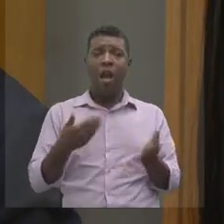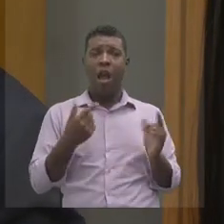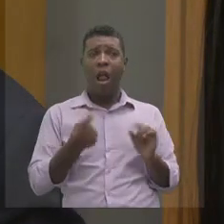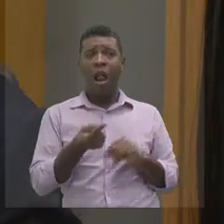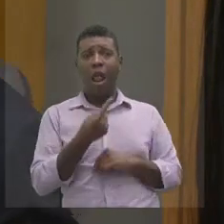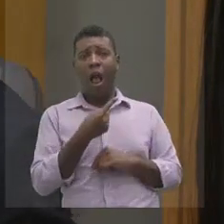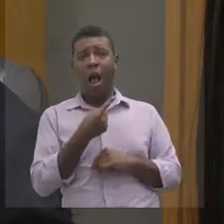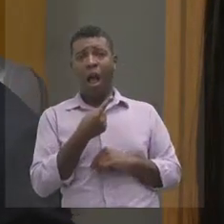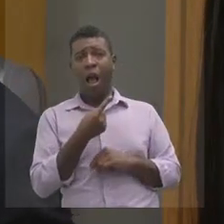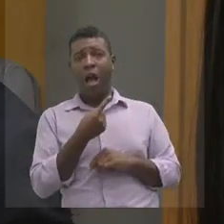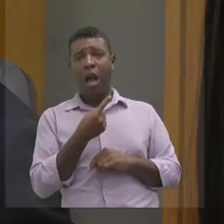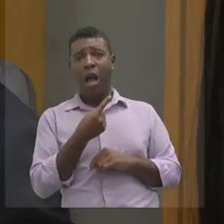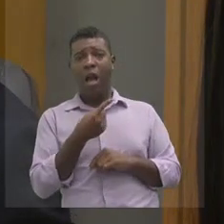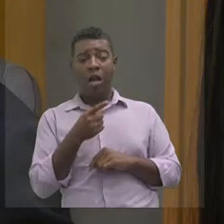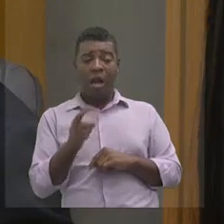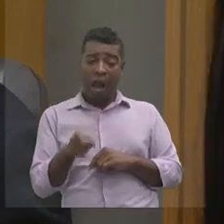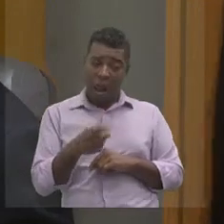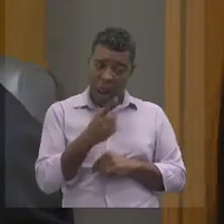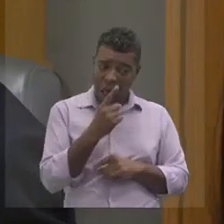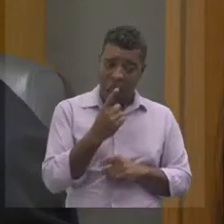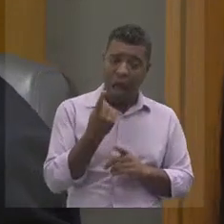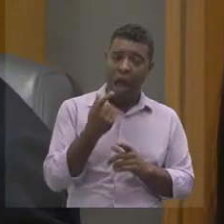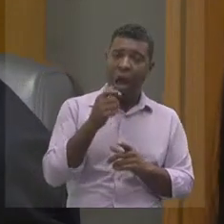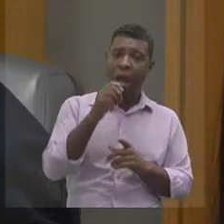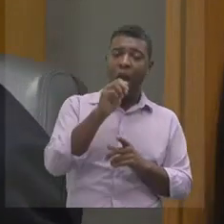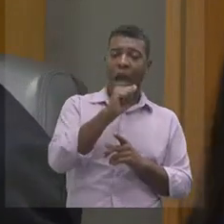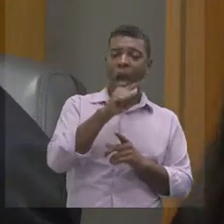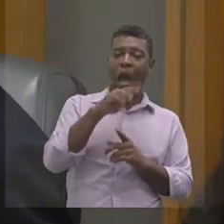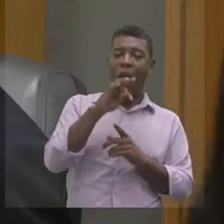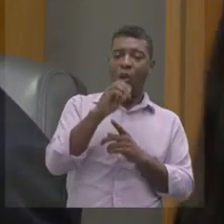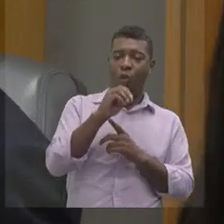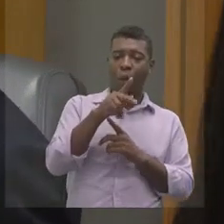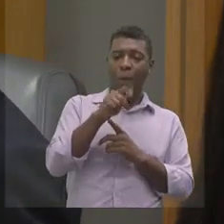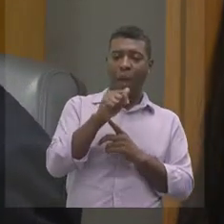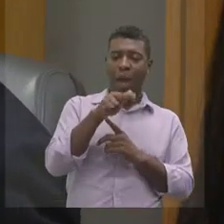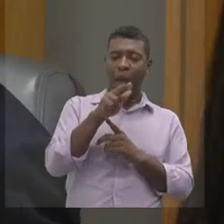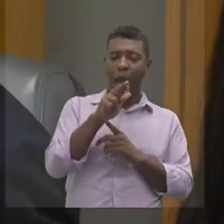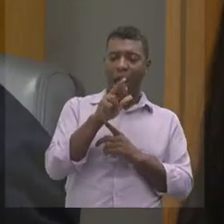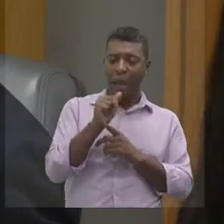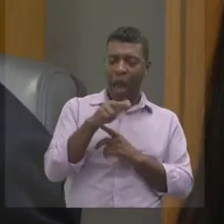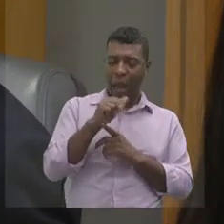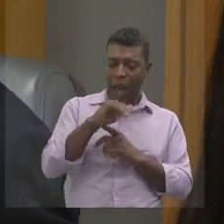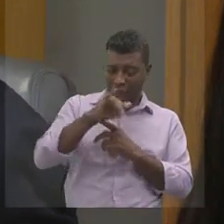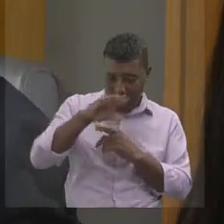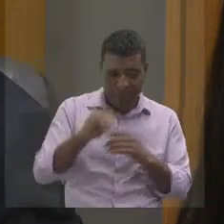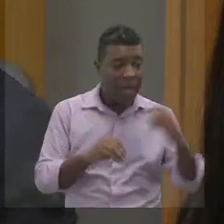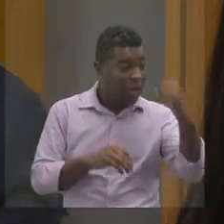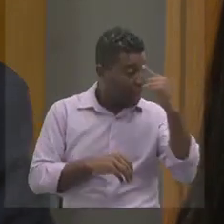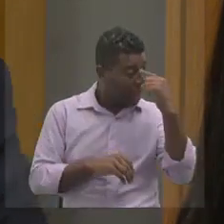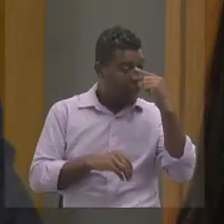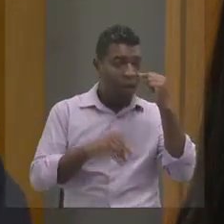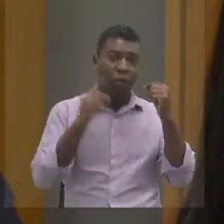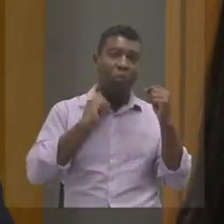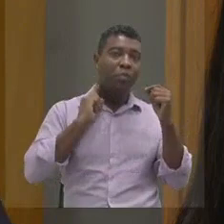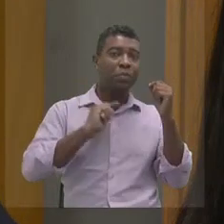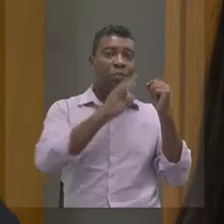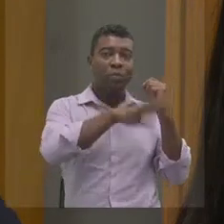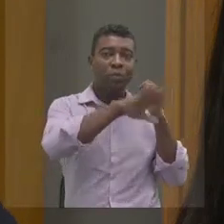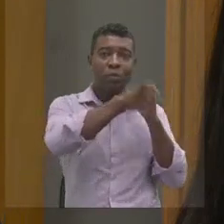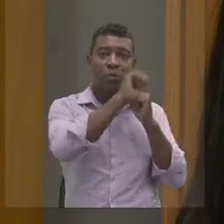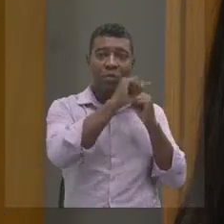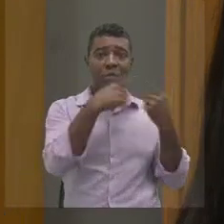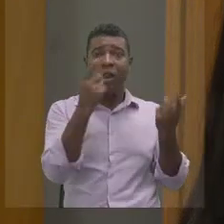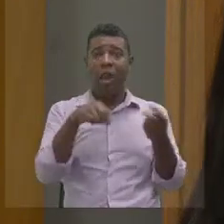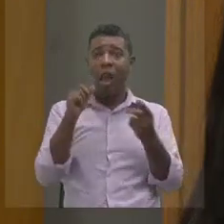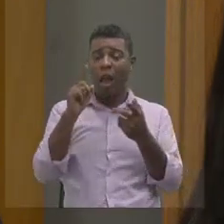lá no alto Paranaíba Mineiro com a parceria com a bem Brasil Onde está sendo concluída ali uma obra que foi iniciada ainda no